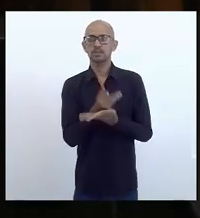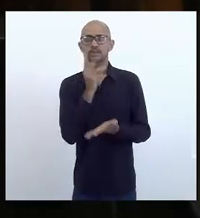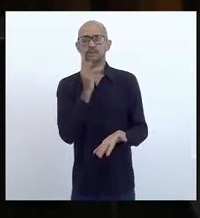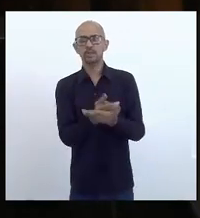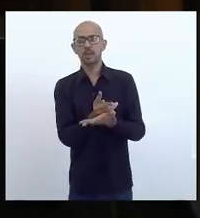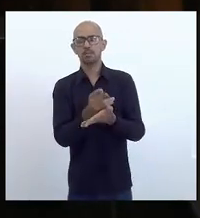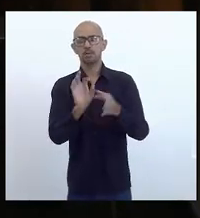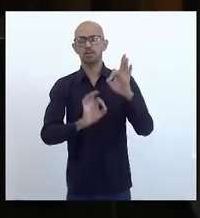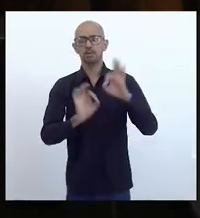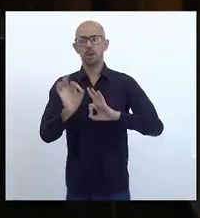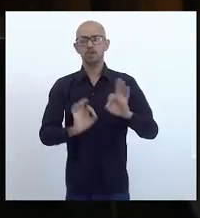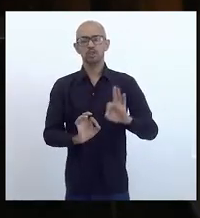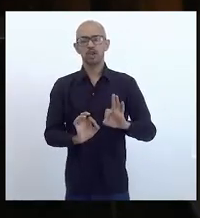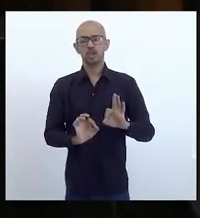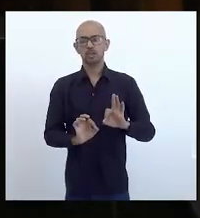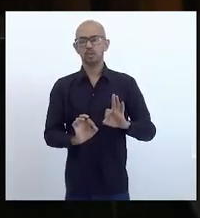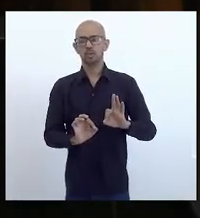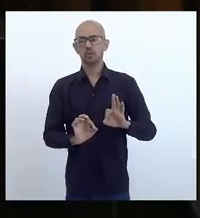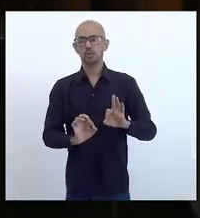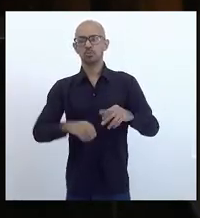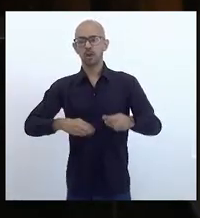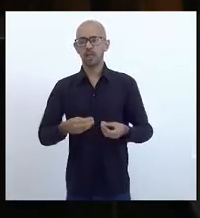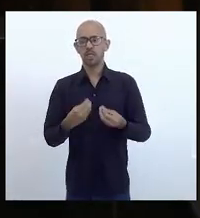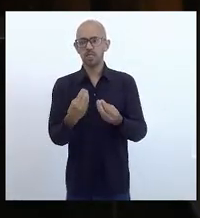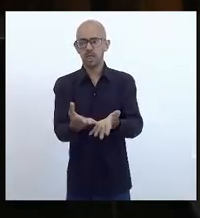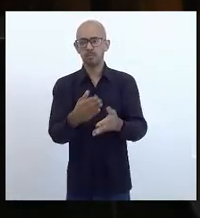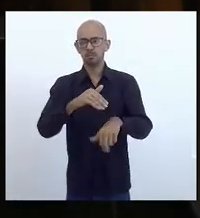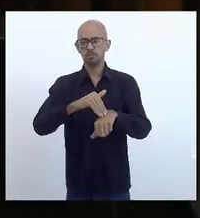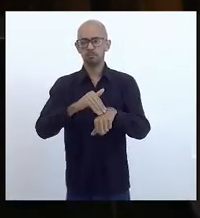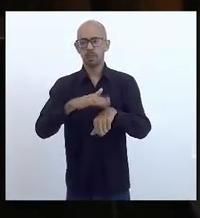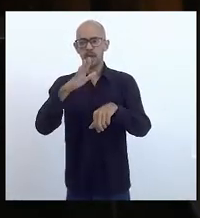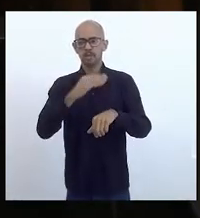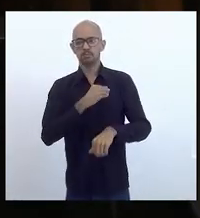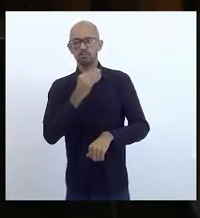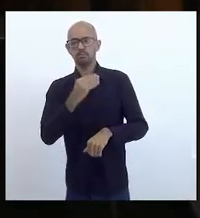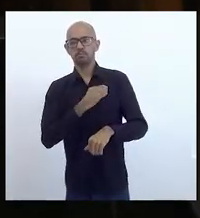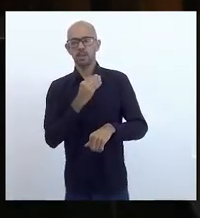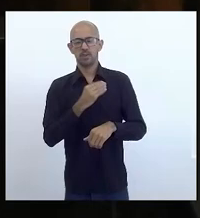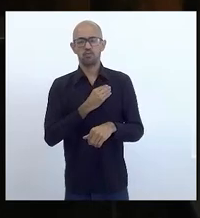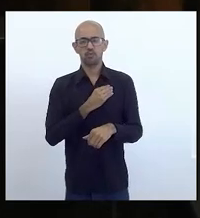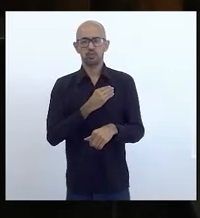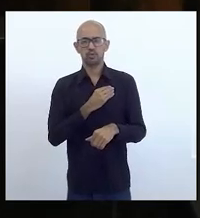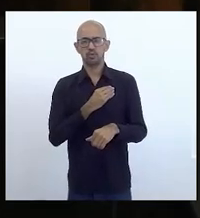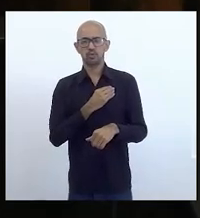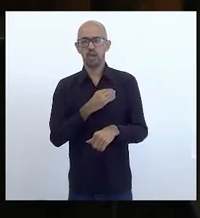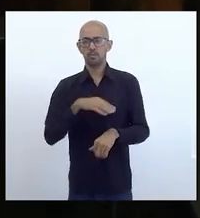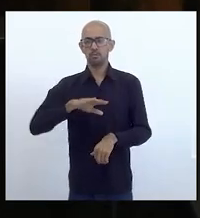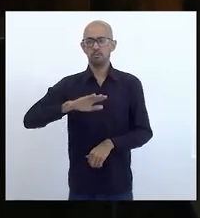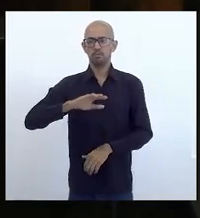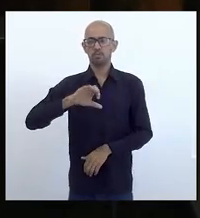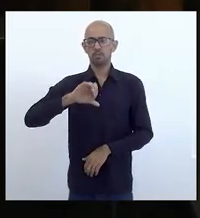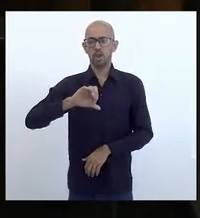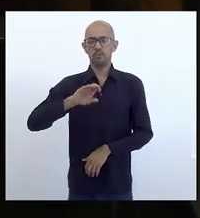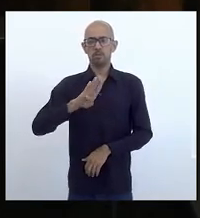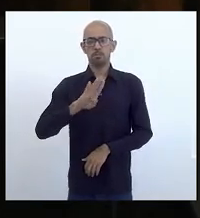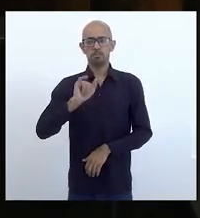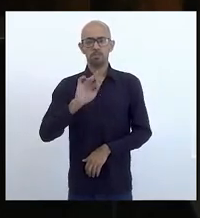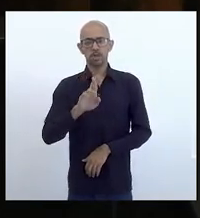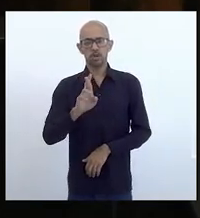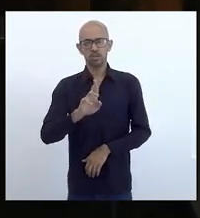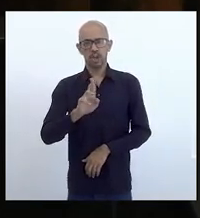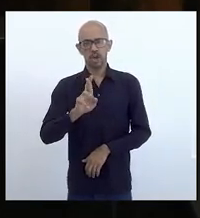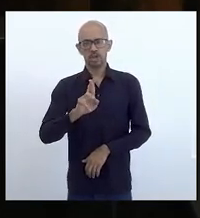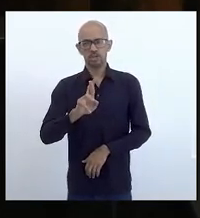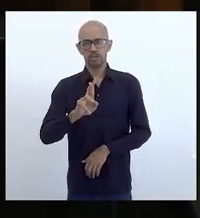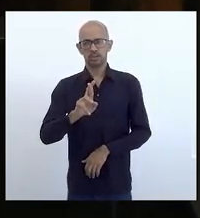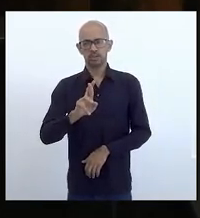pauta para dar mais benefício fiscal, como 9 bilhões de benefícios fossem